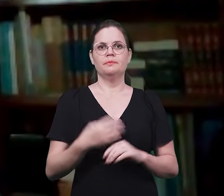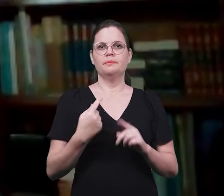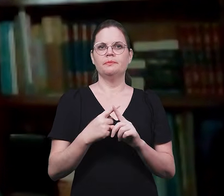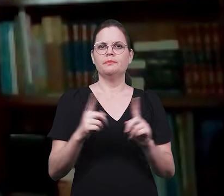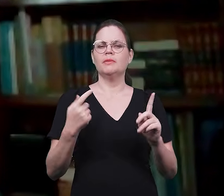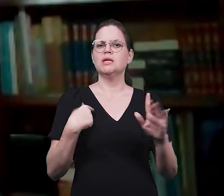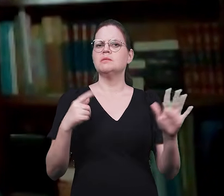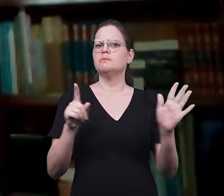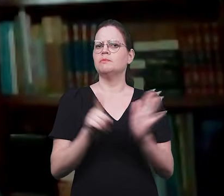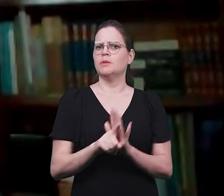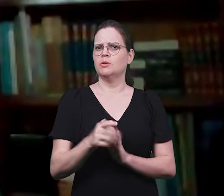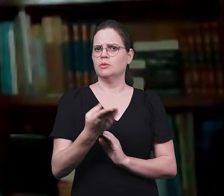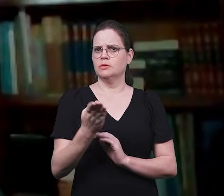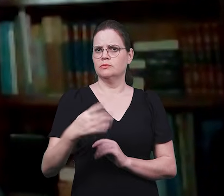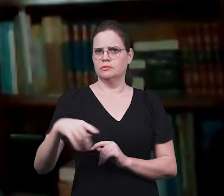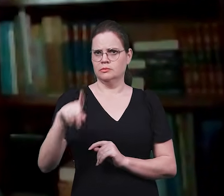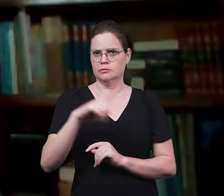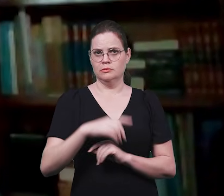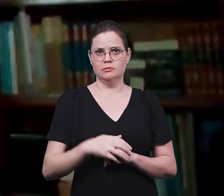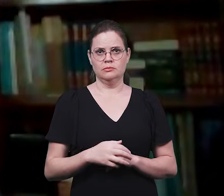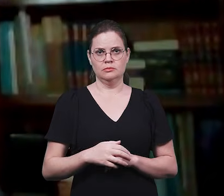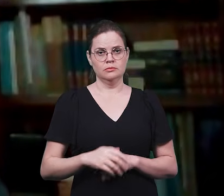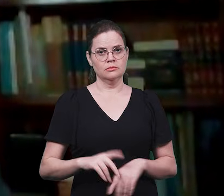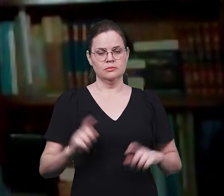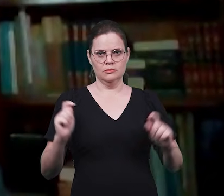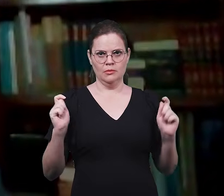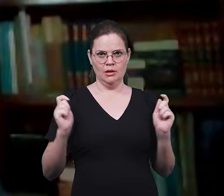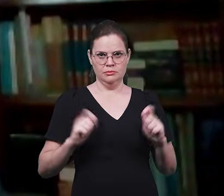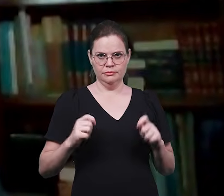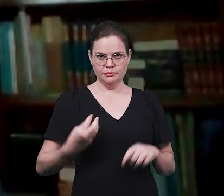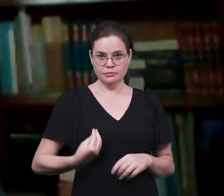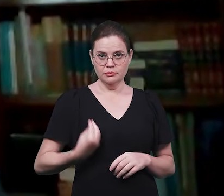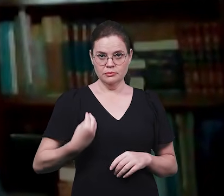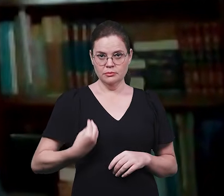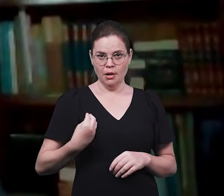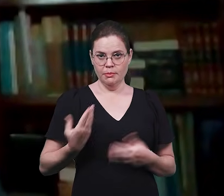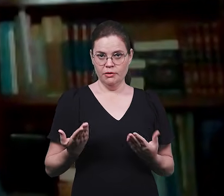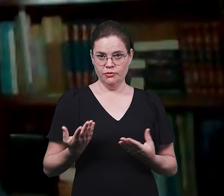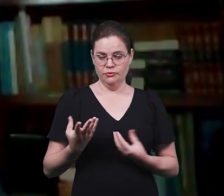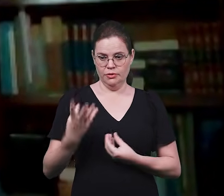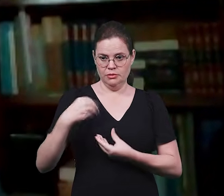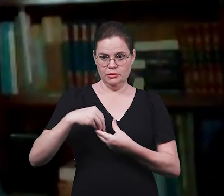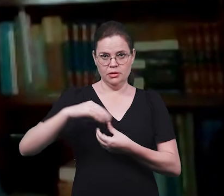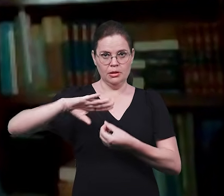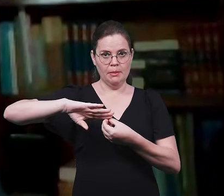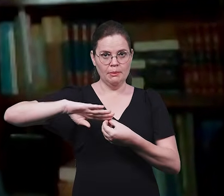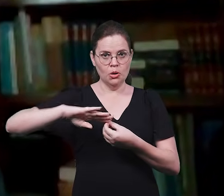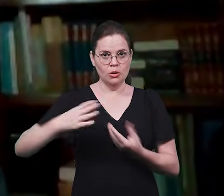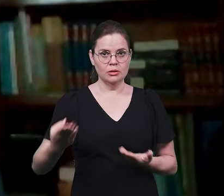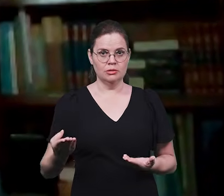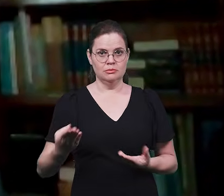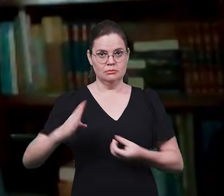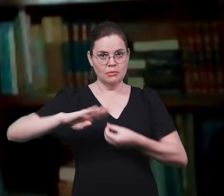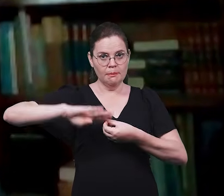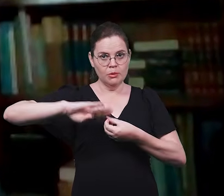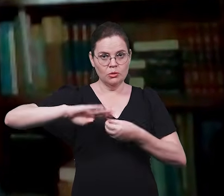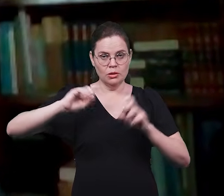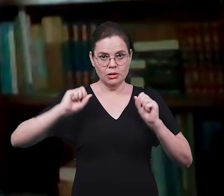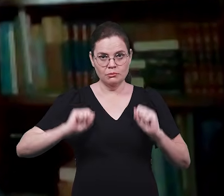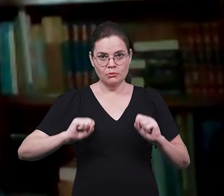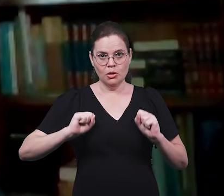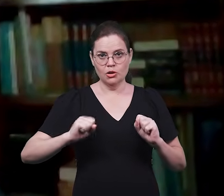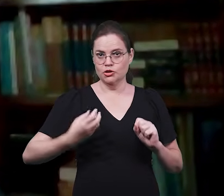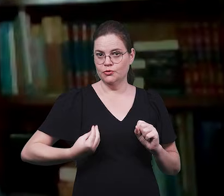do seu compromisso, é a seguinte, né? É possível viver na Babilônia? Era